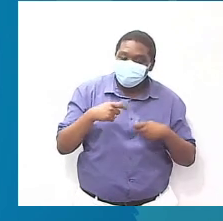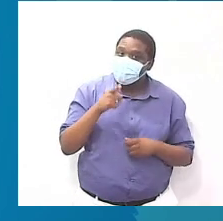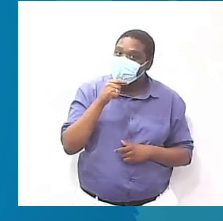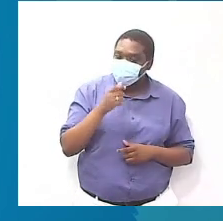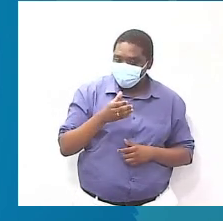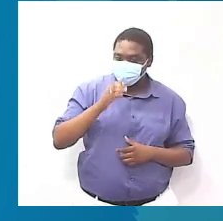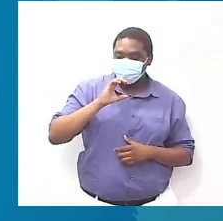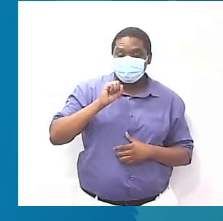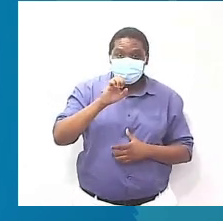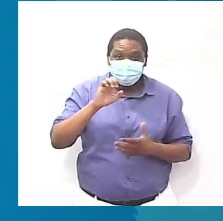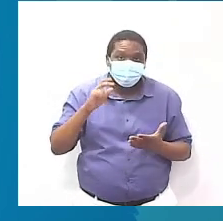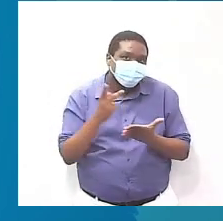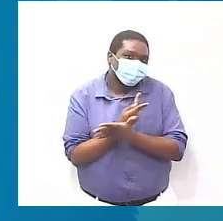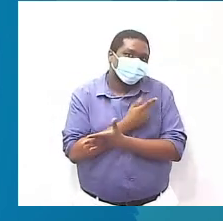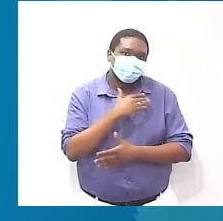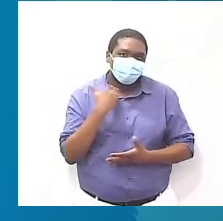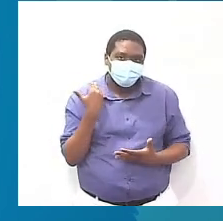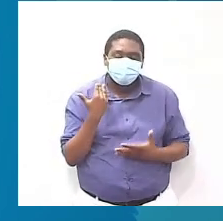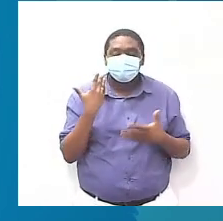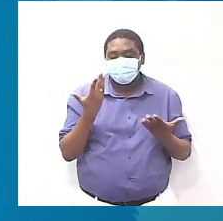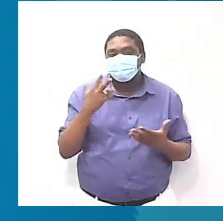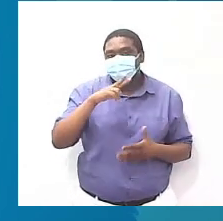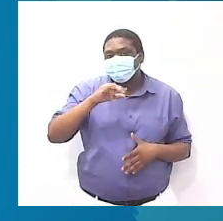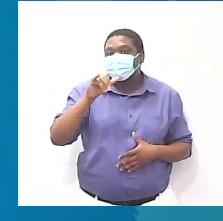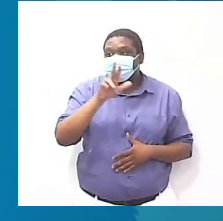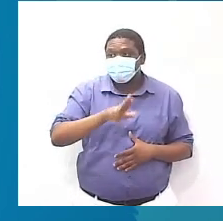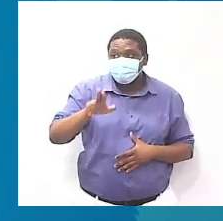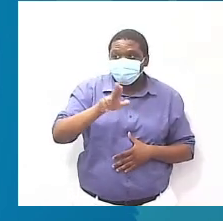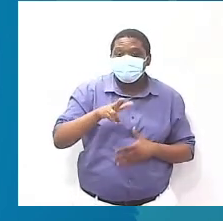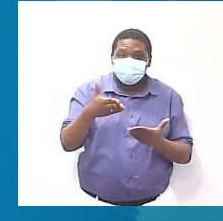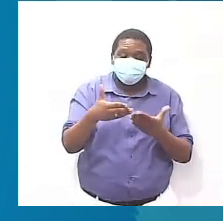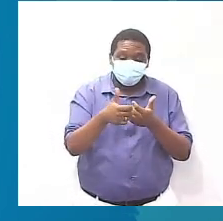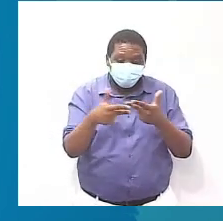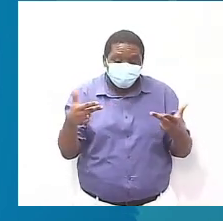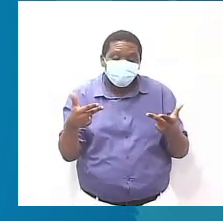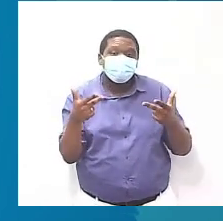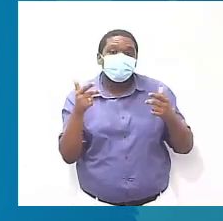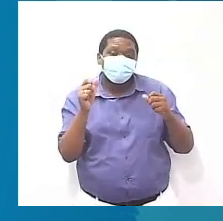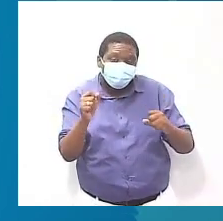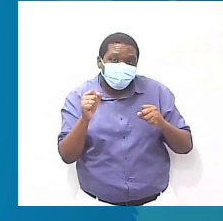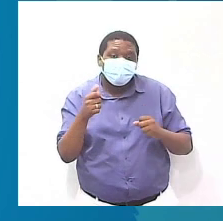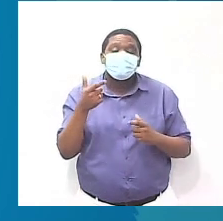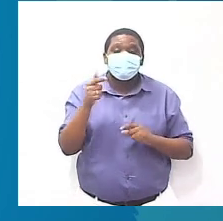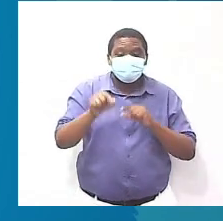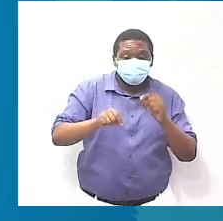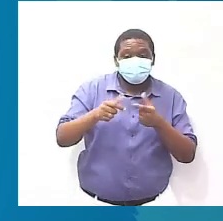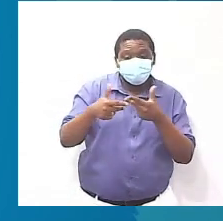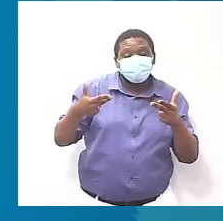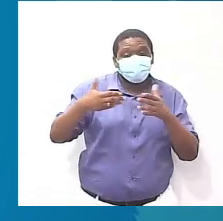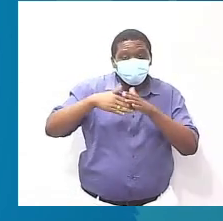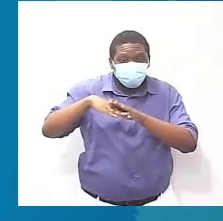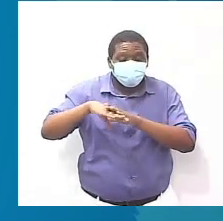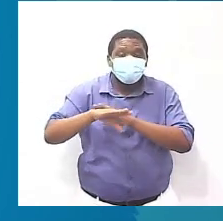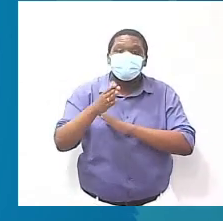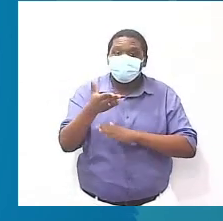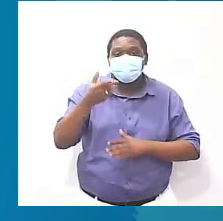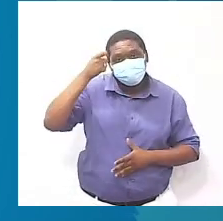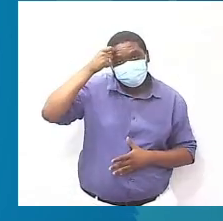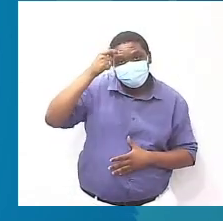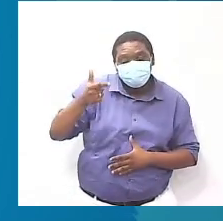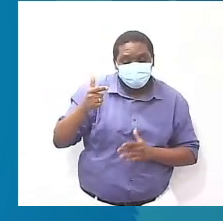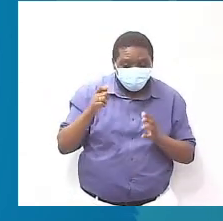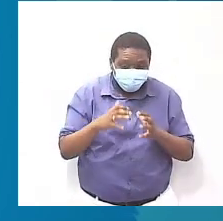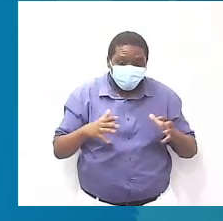ele falece, e aí ele vai usar esses artefatos para poder guardar. E aí a ideia de volume e